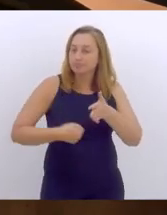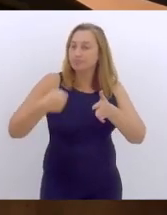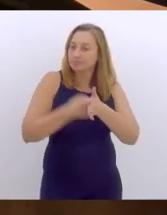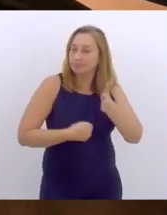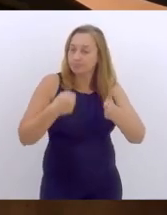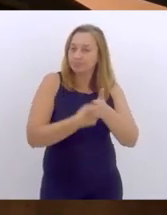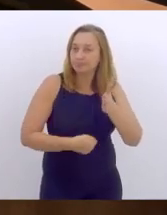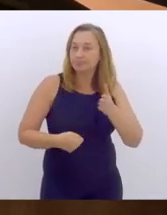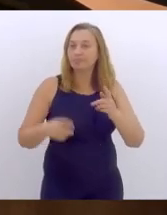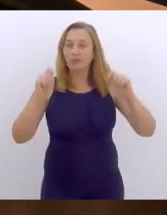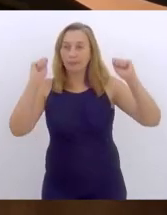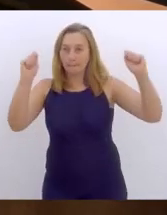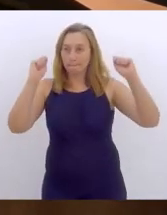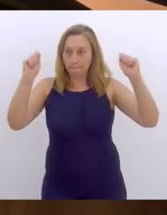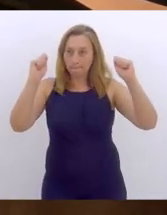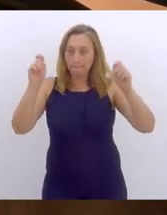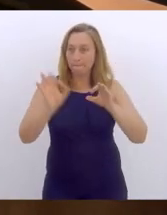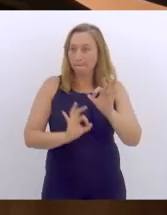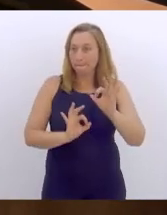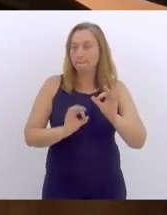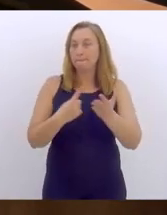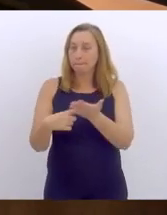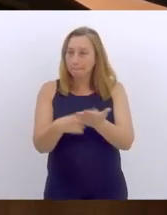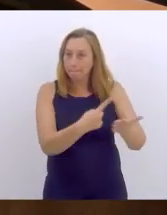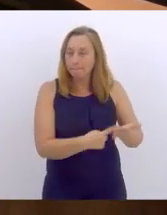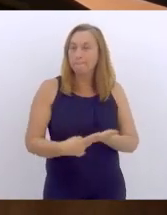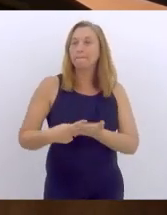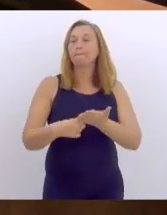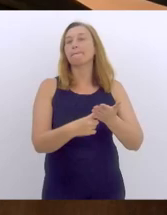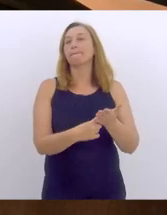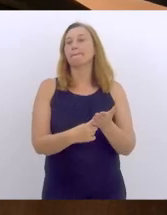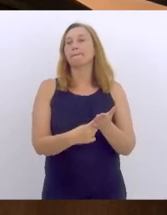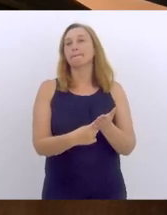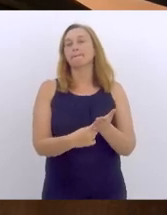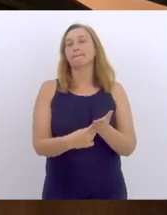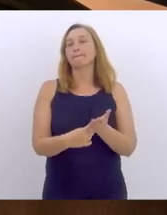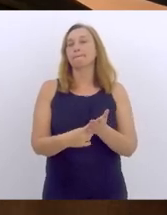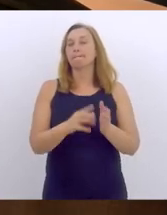das torcidas organizadas, dos vários clubes do Rio de Janeiro,